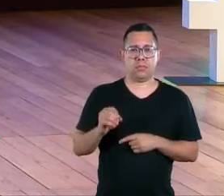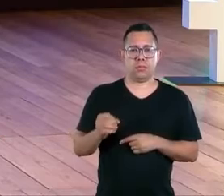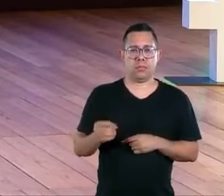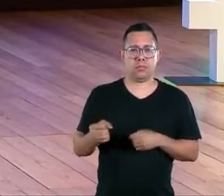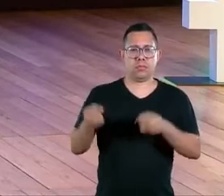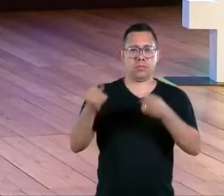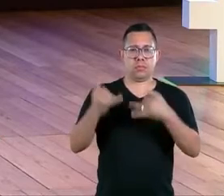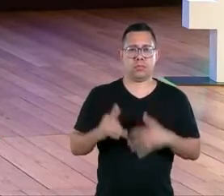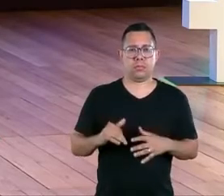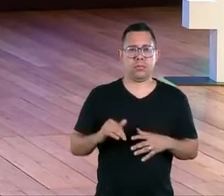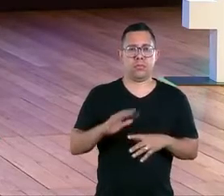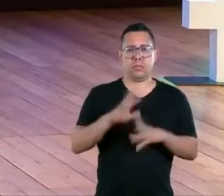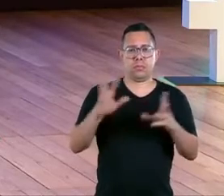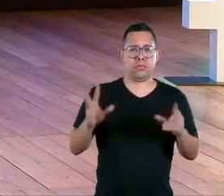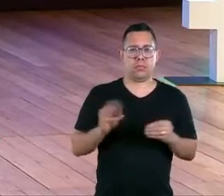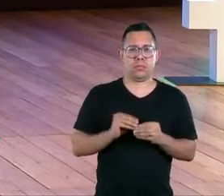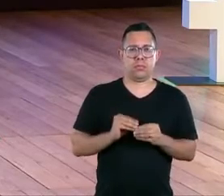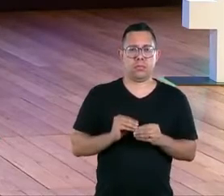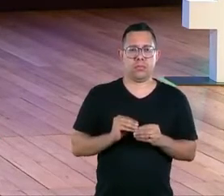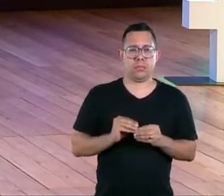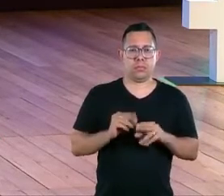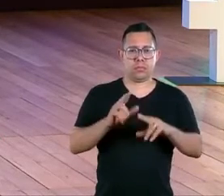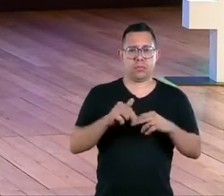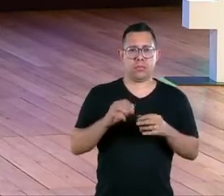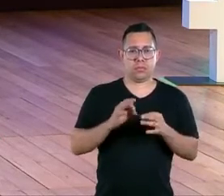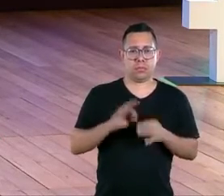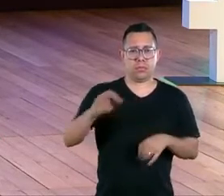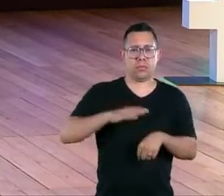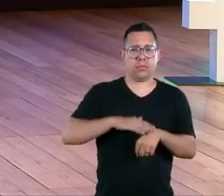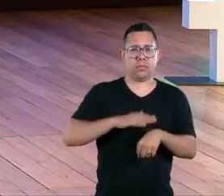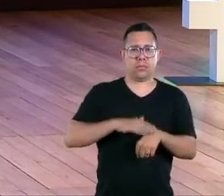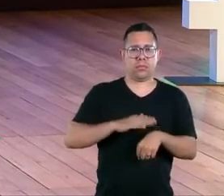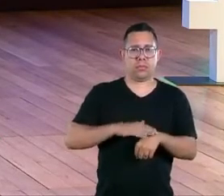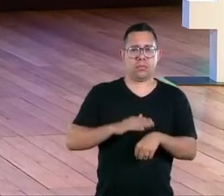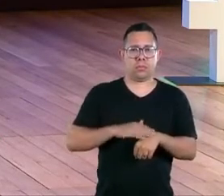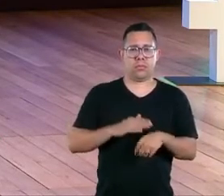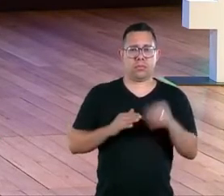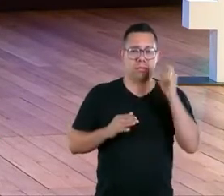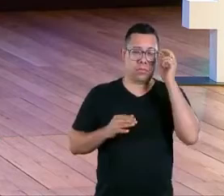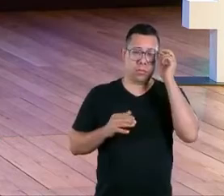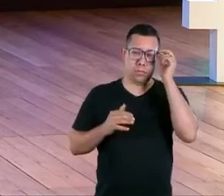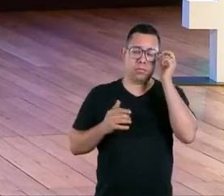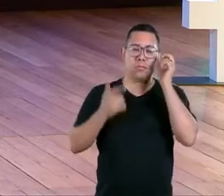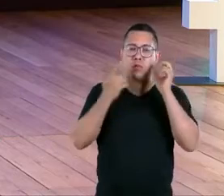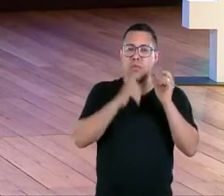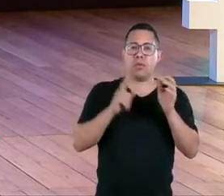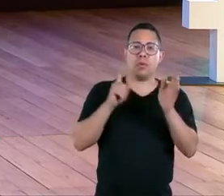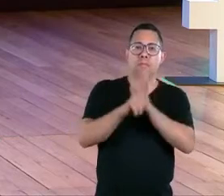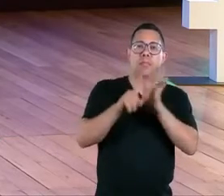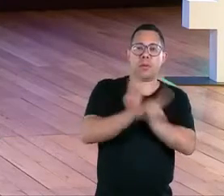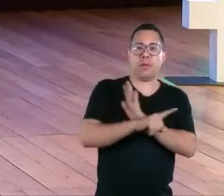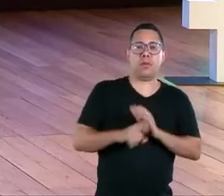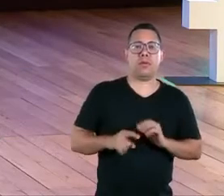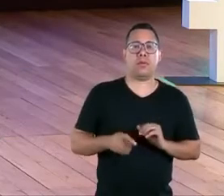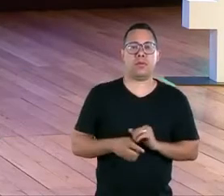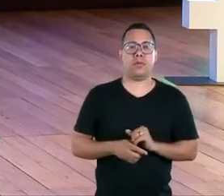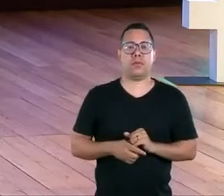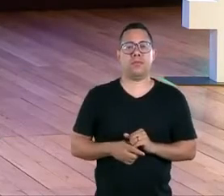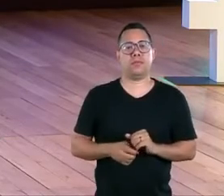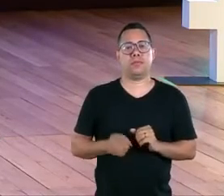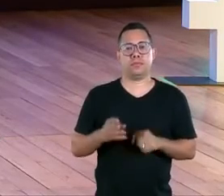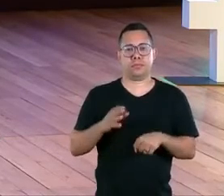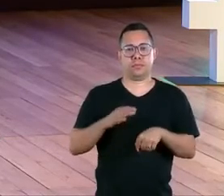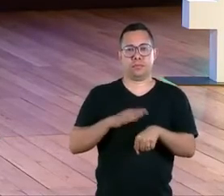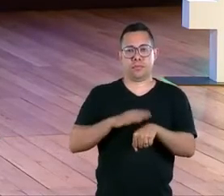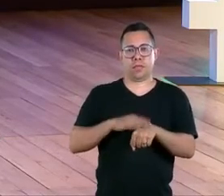falar, e a gente já vai fazer um fechamento, porque acabou estendendo o tempo, então não vai dar para ter perguntas e por perspectiva. Então, tome o